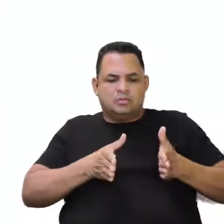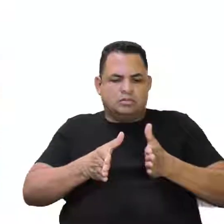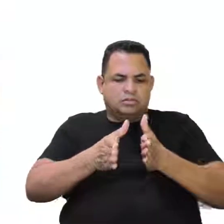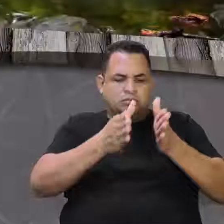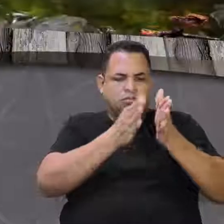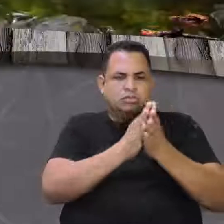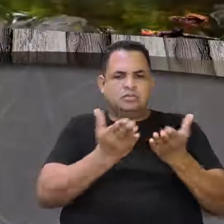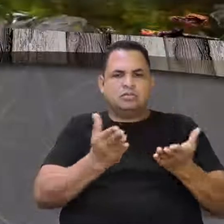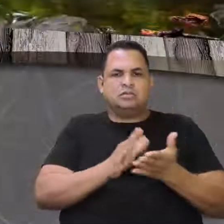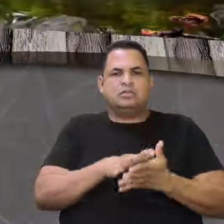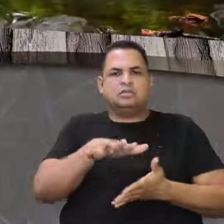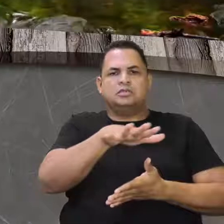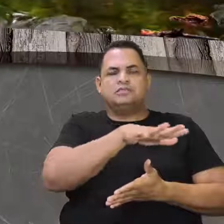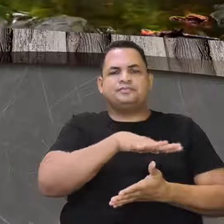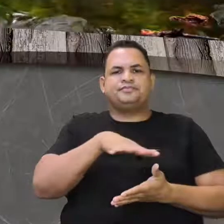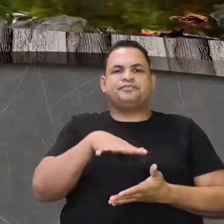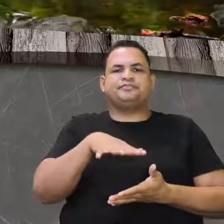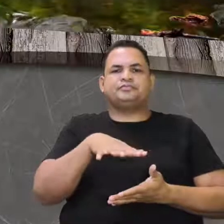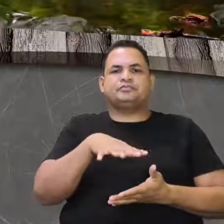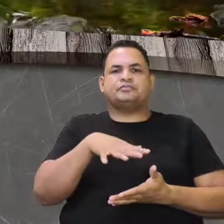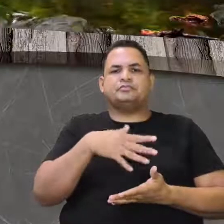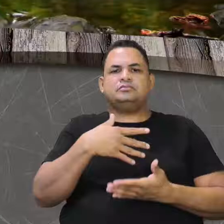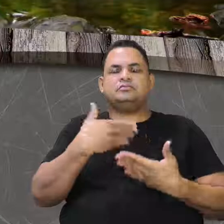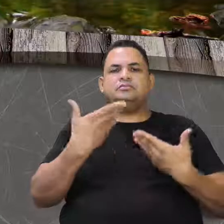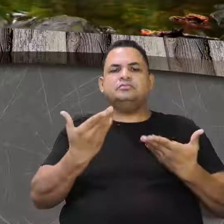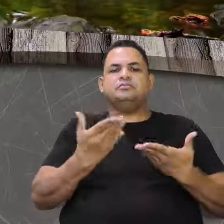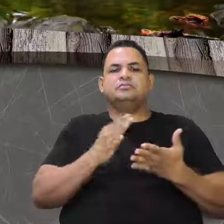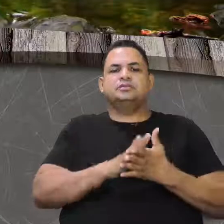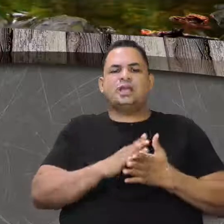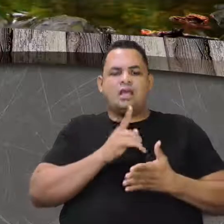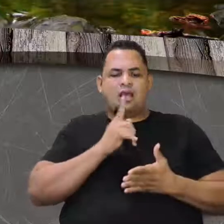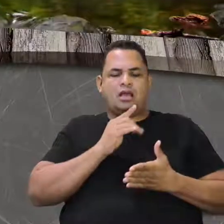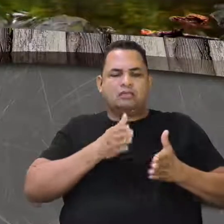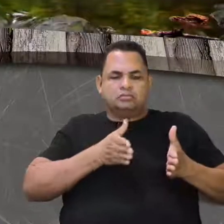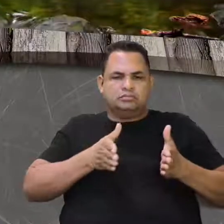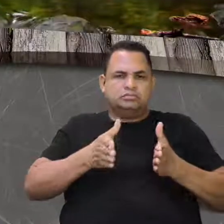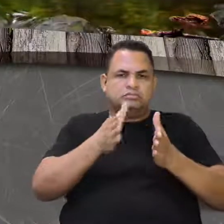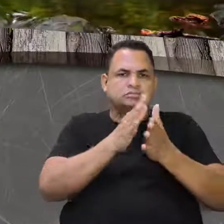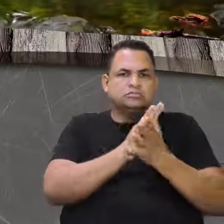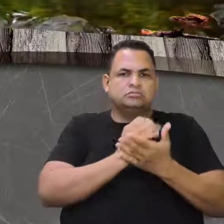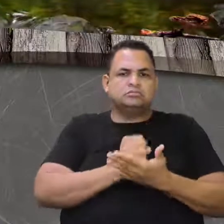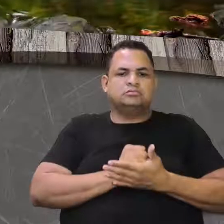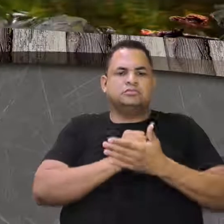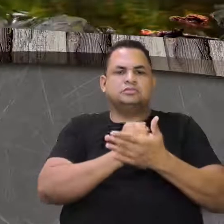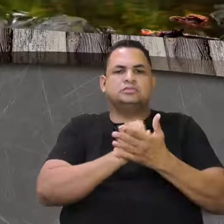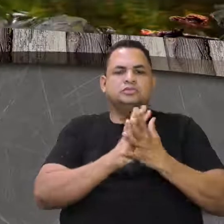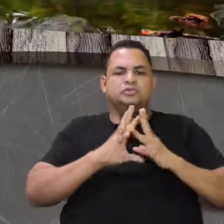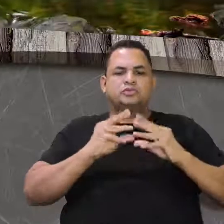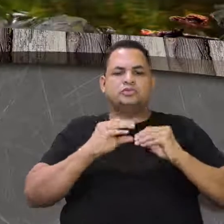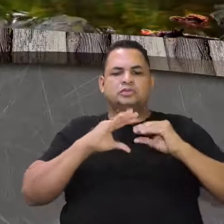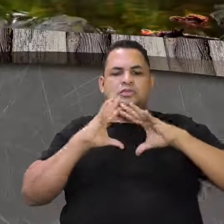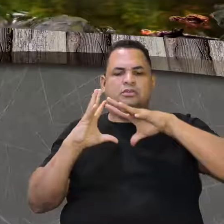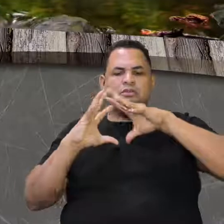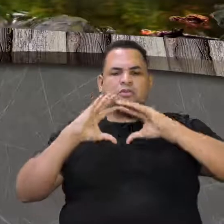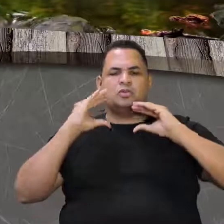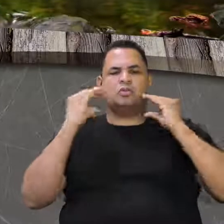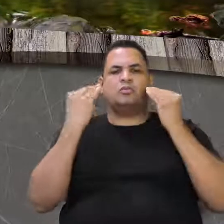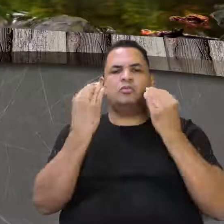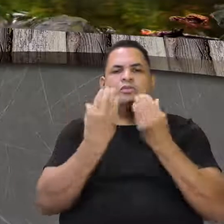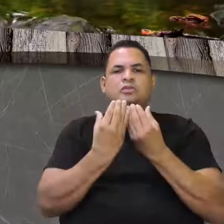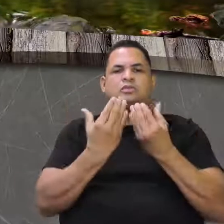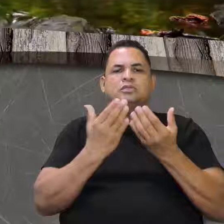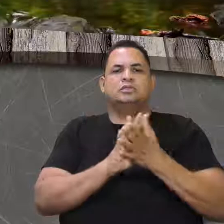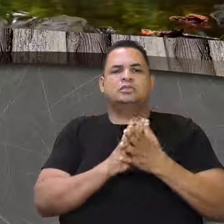hídrico nessa área, que muitas vezes esse braço de água sustentava toda aquela comunidade,